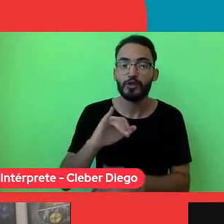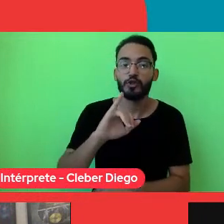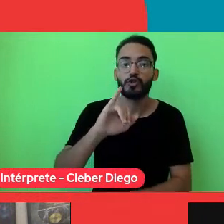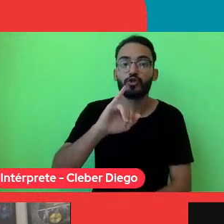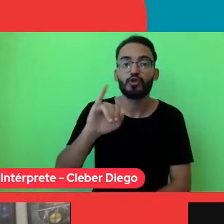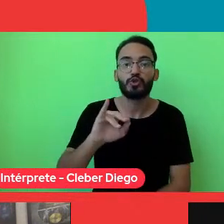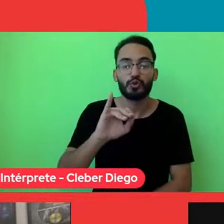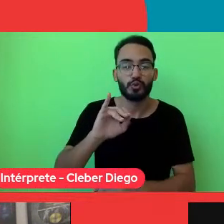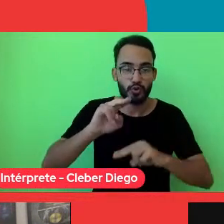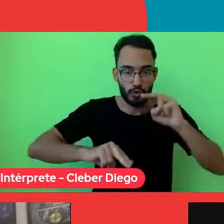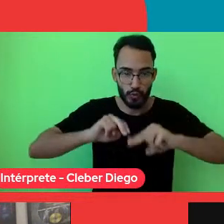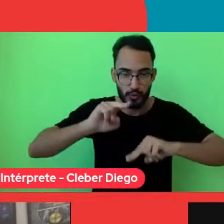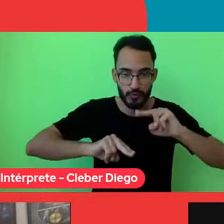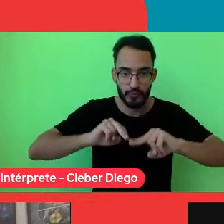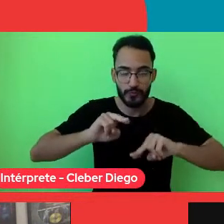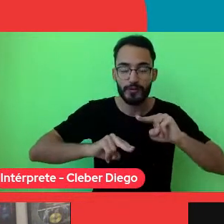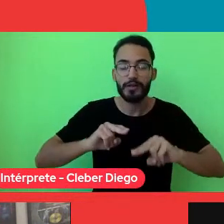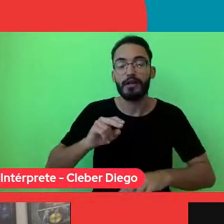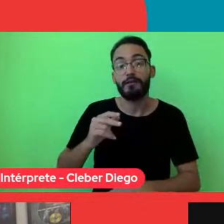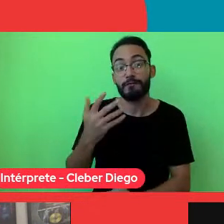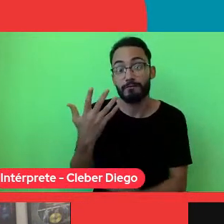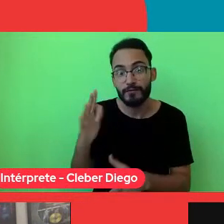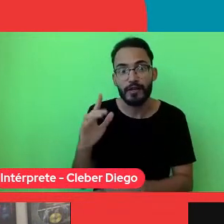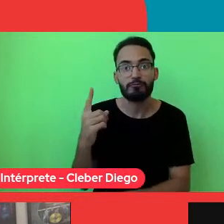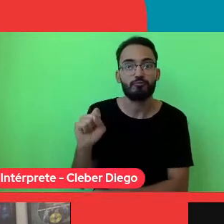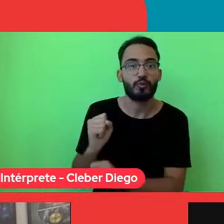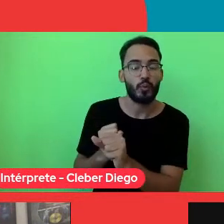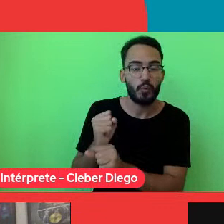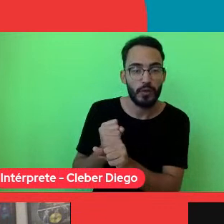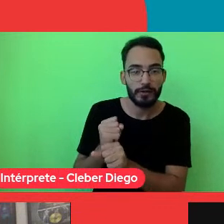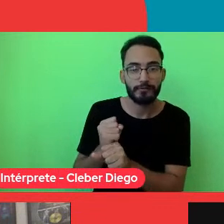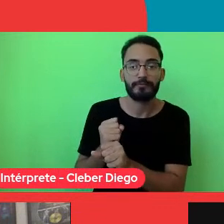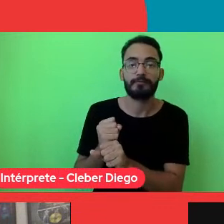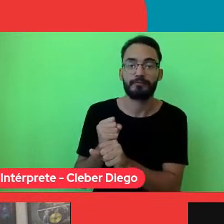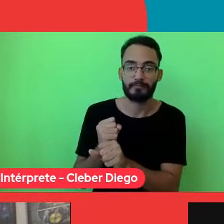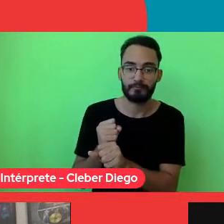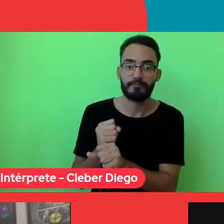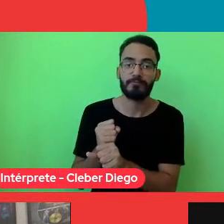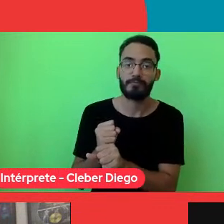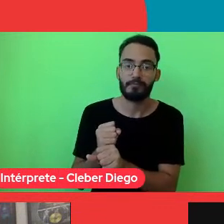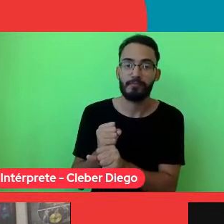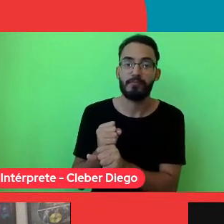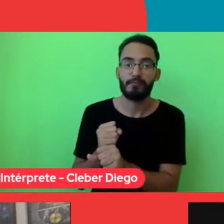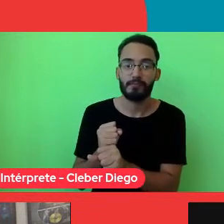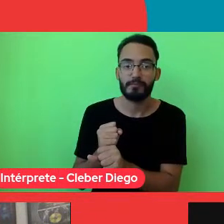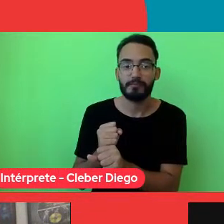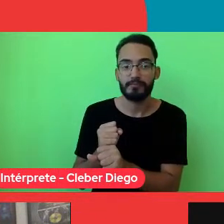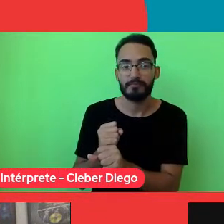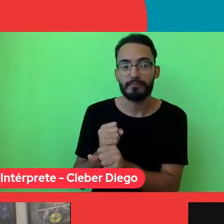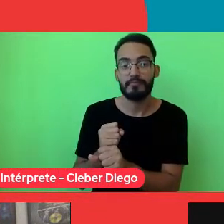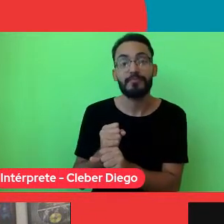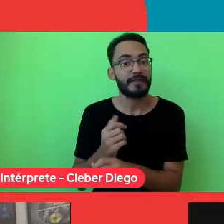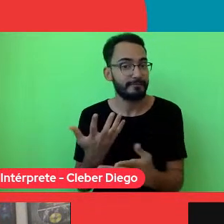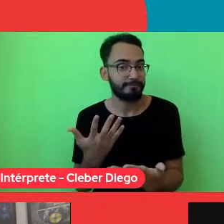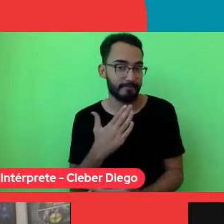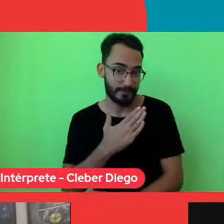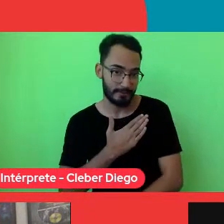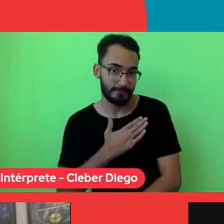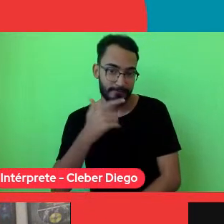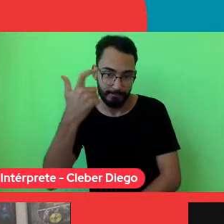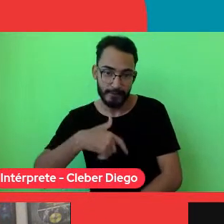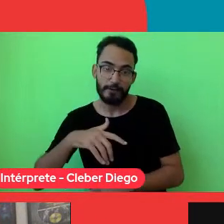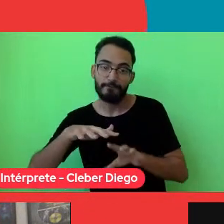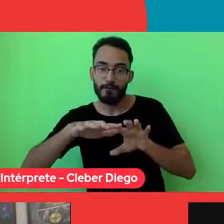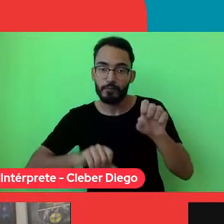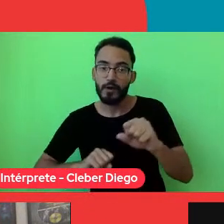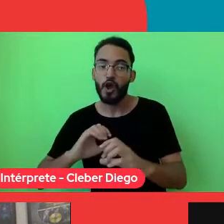na CIT. Eu sou uma diretora executiva para a Latinoamérica. E eu sou, na verdade, formada